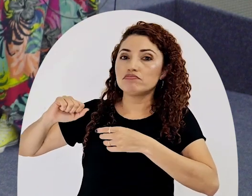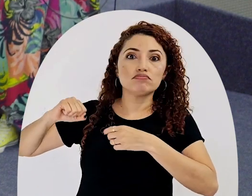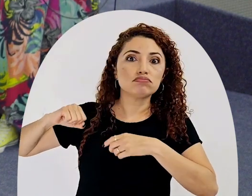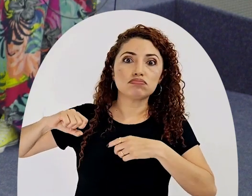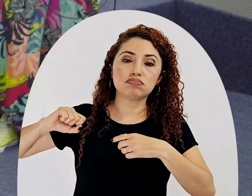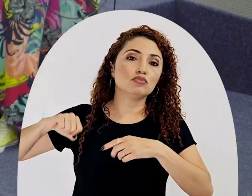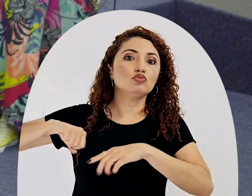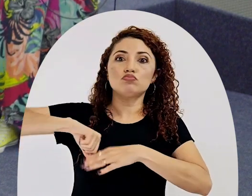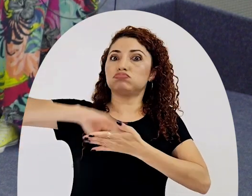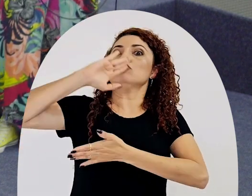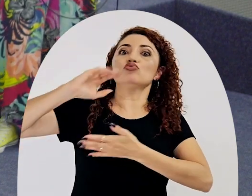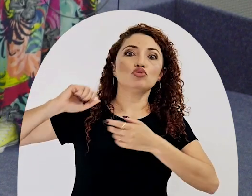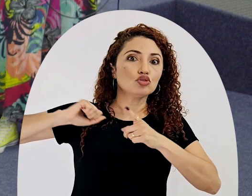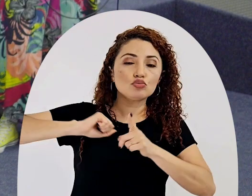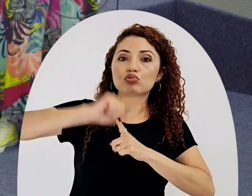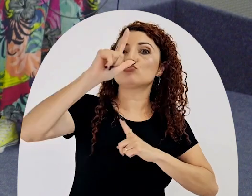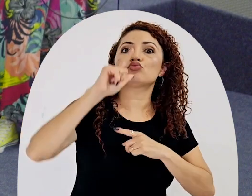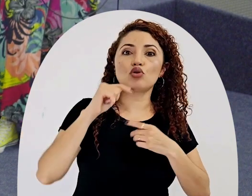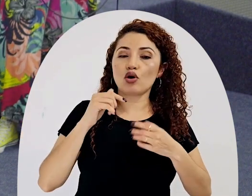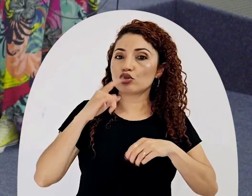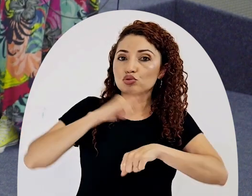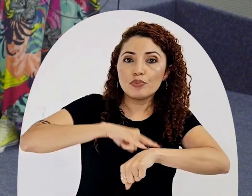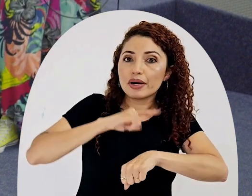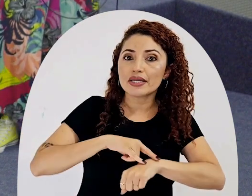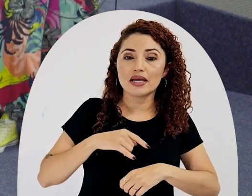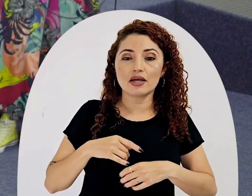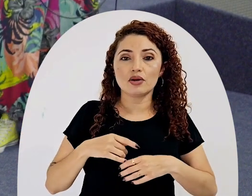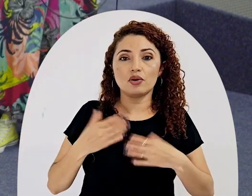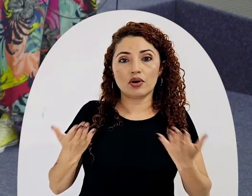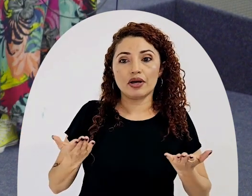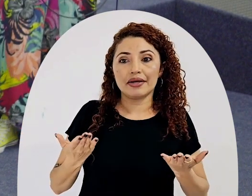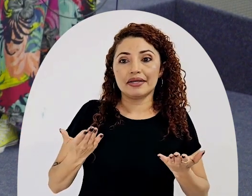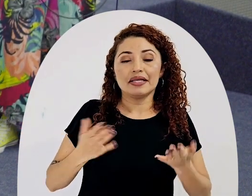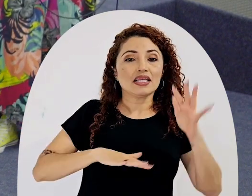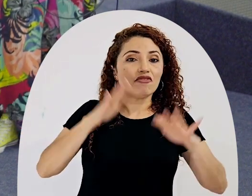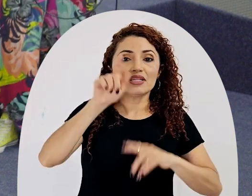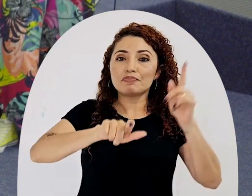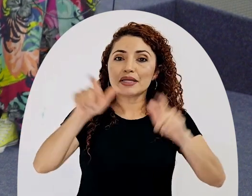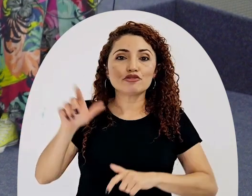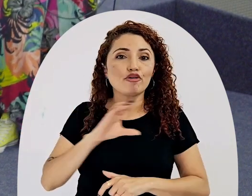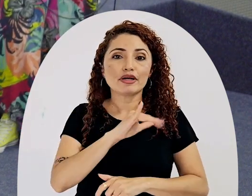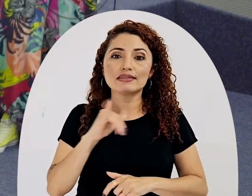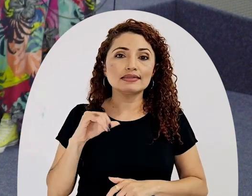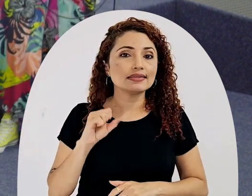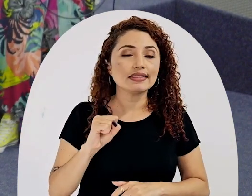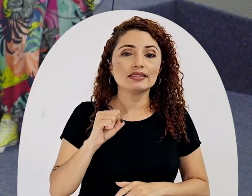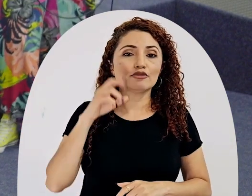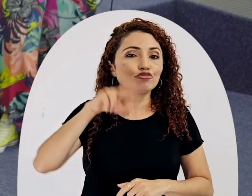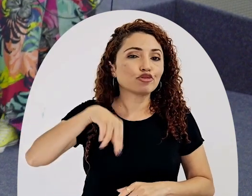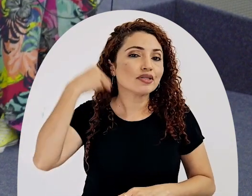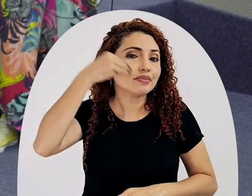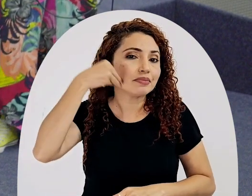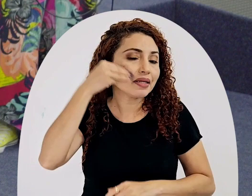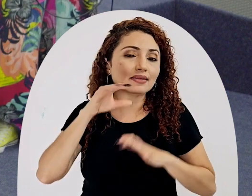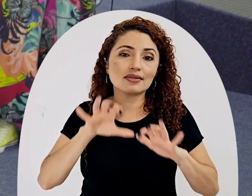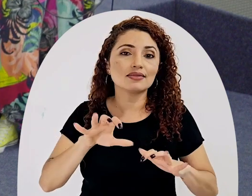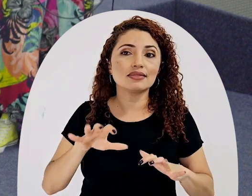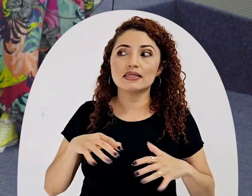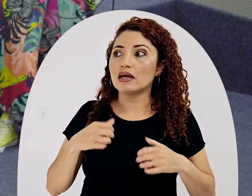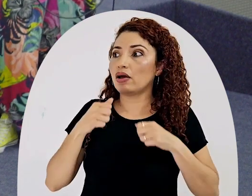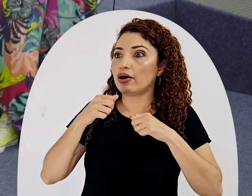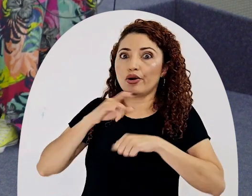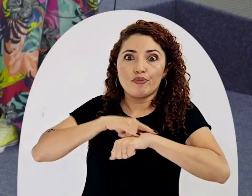é cis e nunca passou por isso, fala, isso não existe, isso está louco. Mas eu passei por isso. Eu tive que ir para casa correndo, porque eu